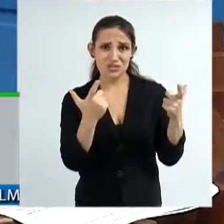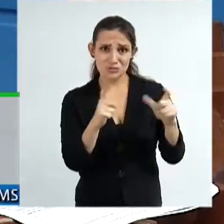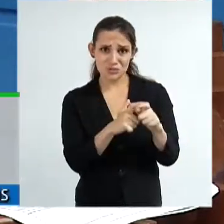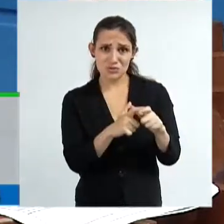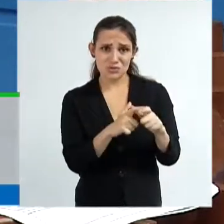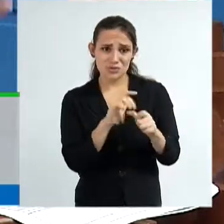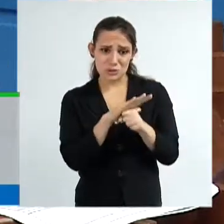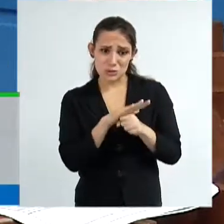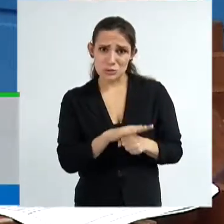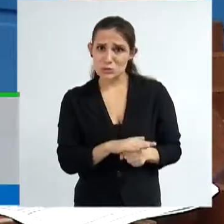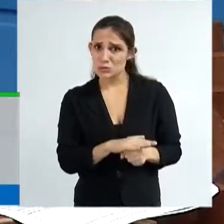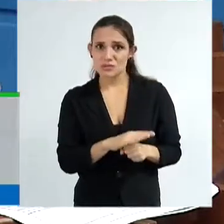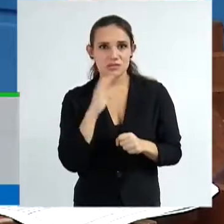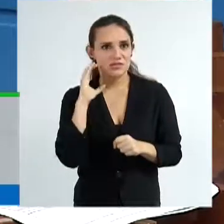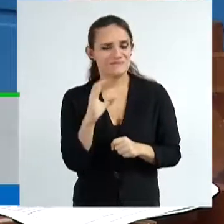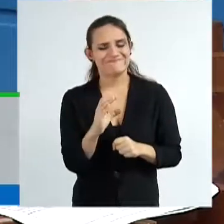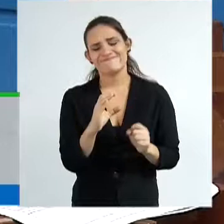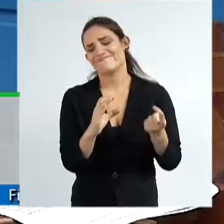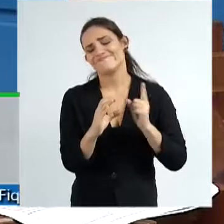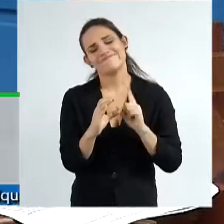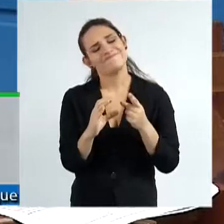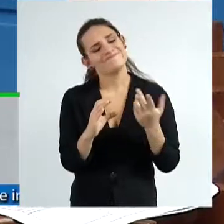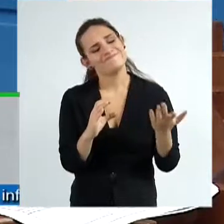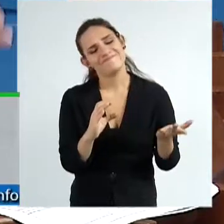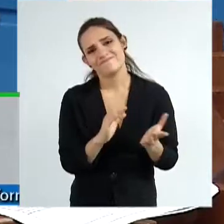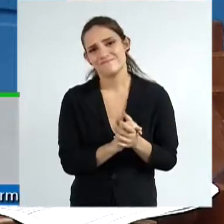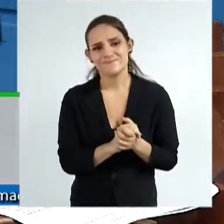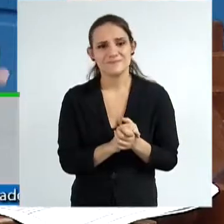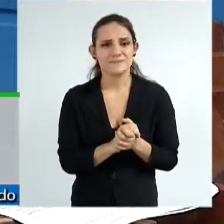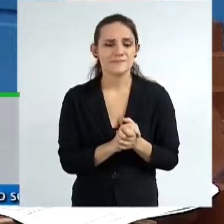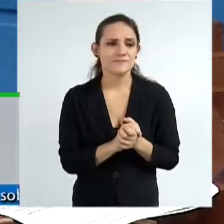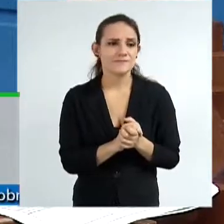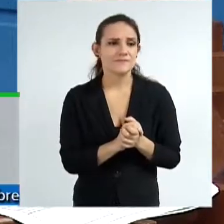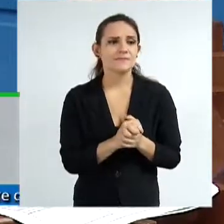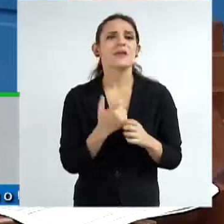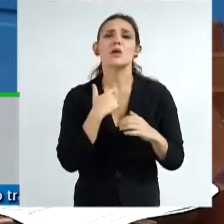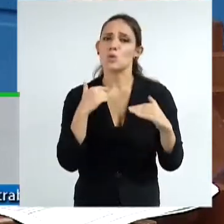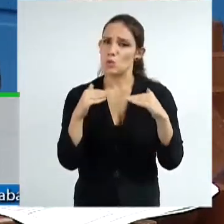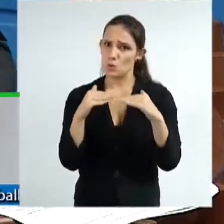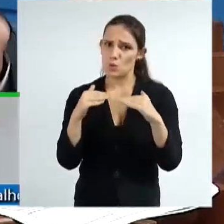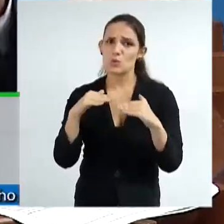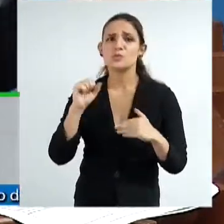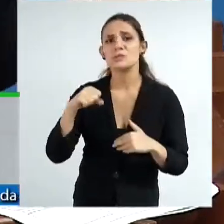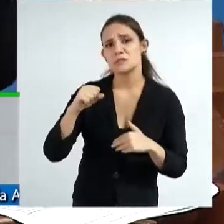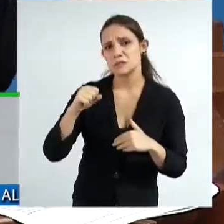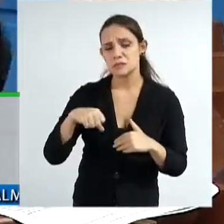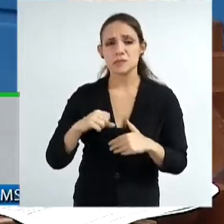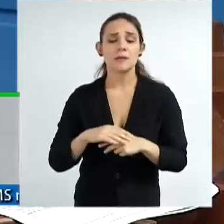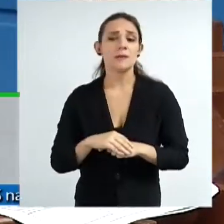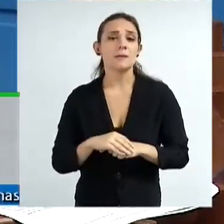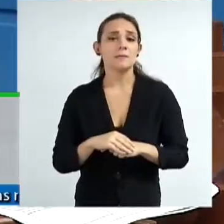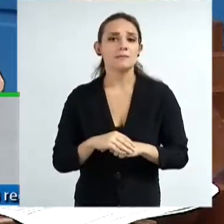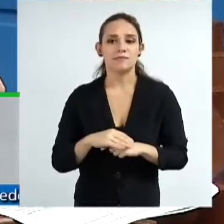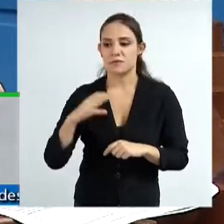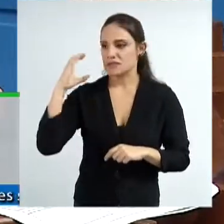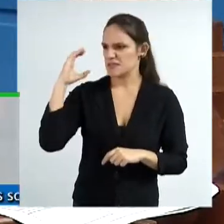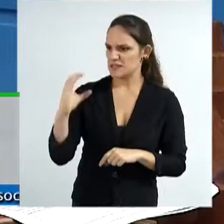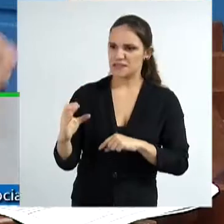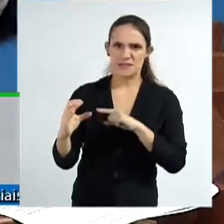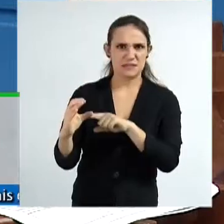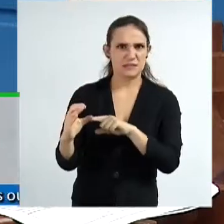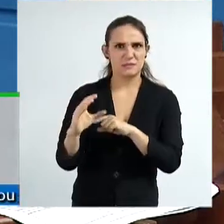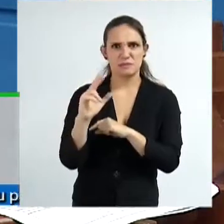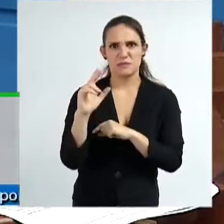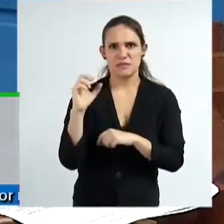nem reduzido a criminalidade no país. Eu concordo que, com o crime hediondo, com